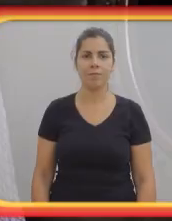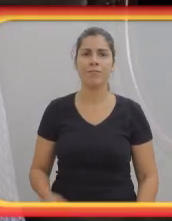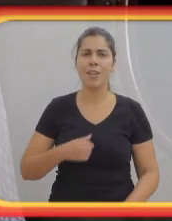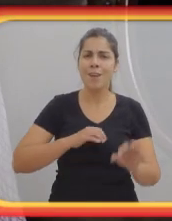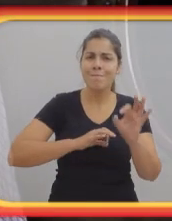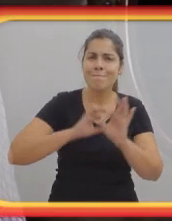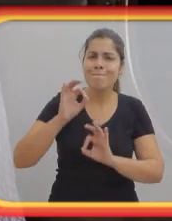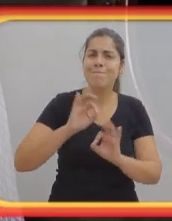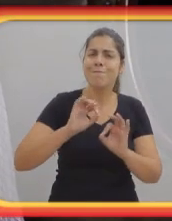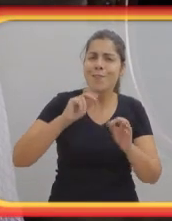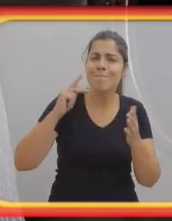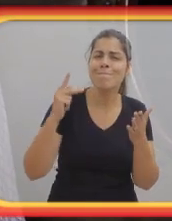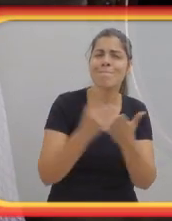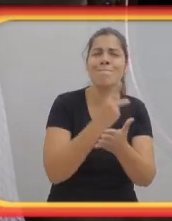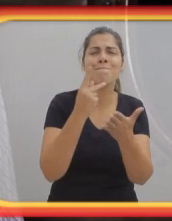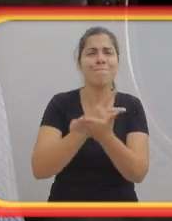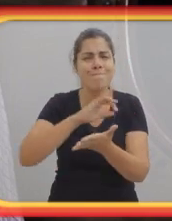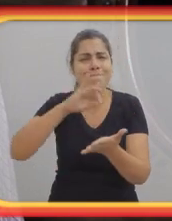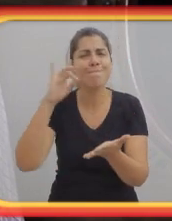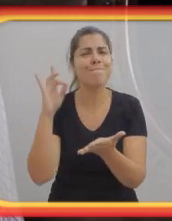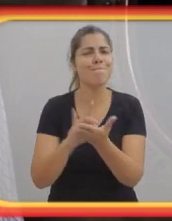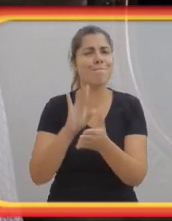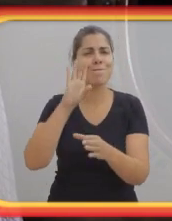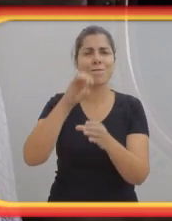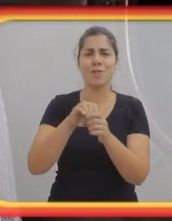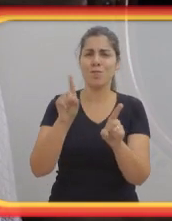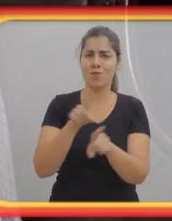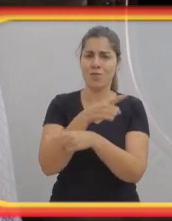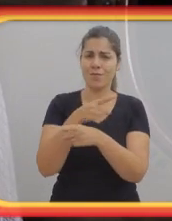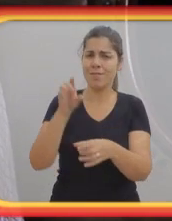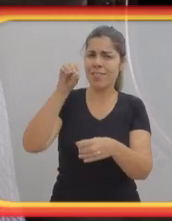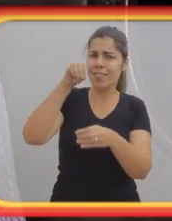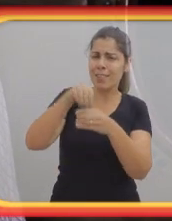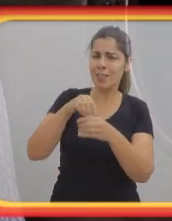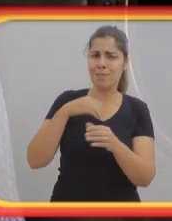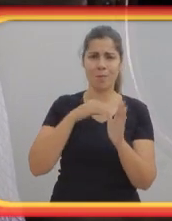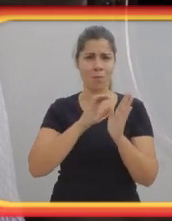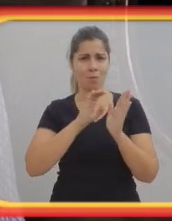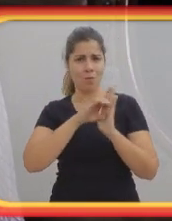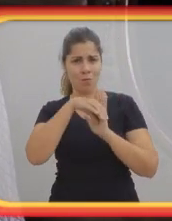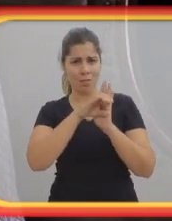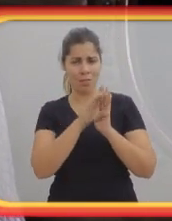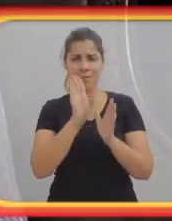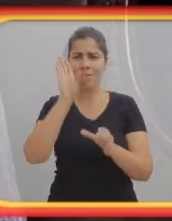Eu sou plenamente realizado dentro da música. Dentro